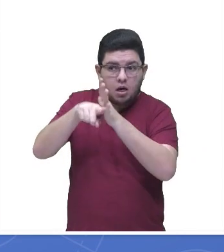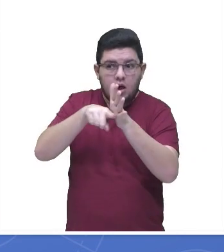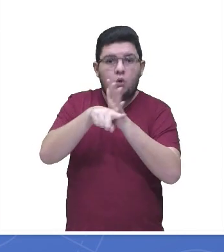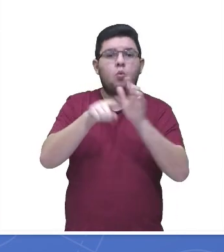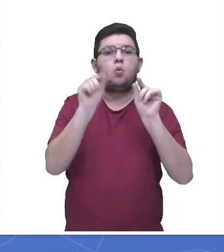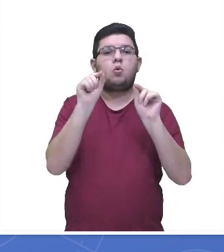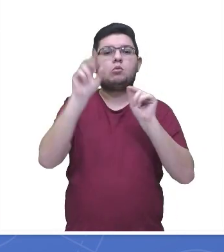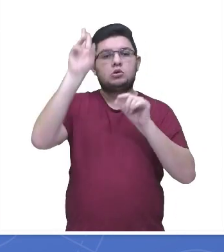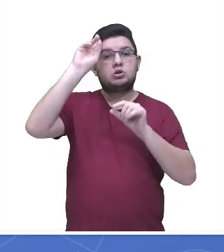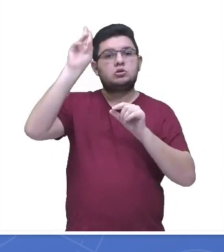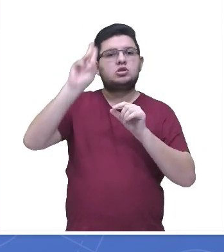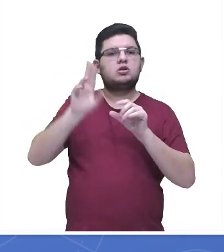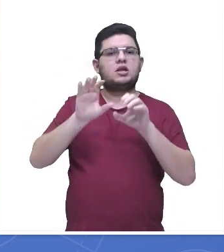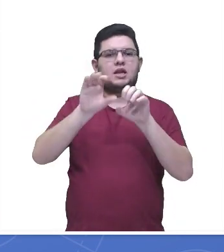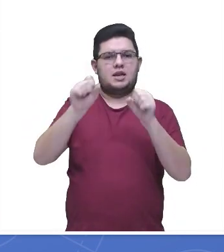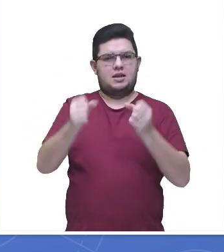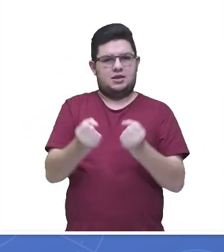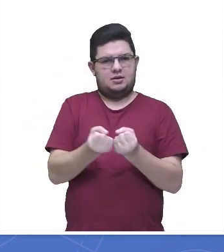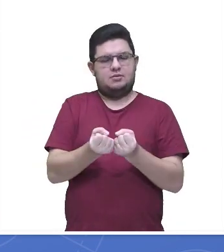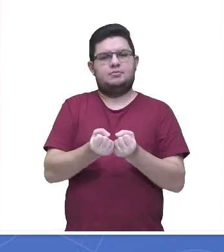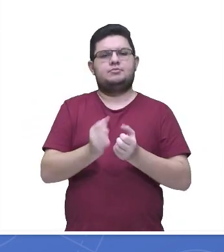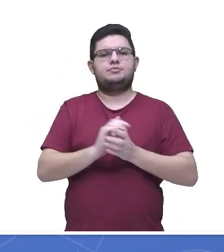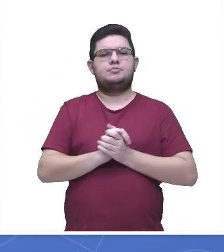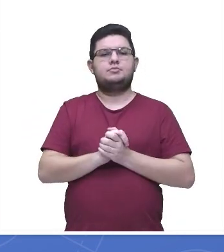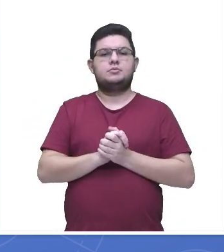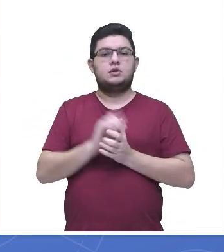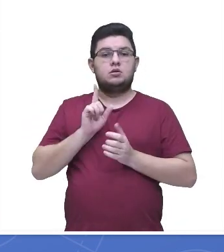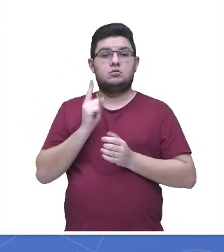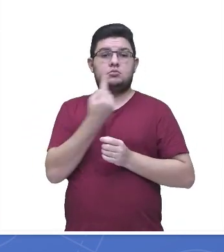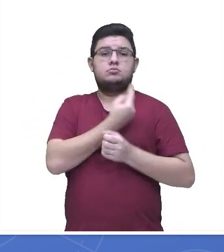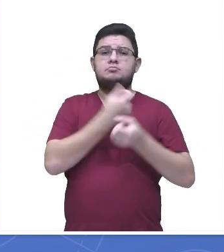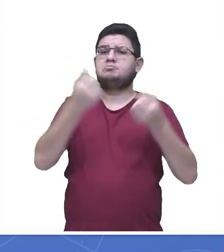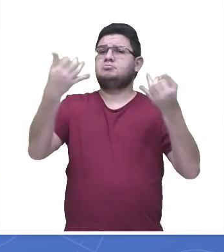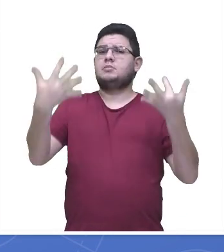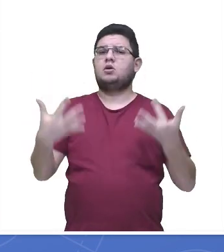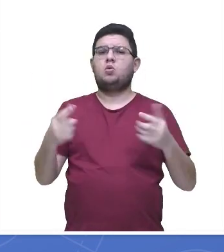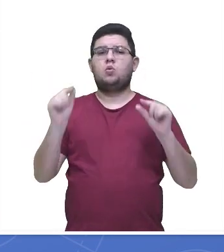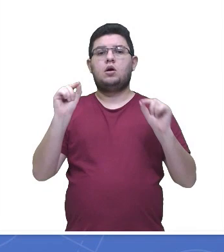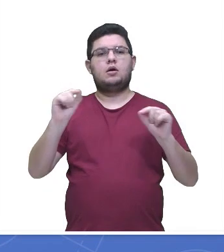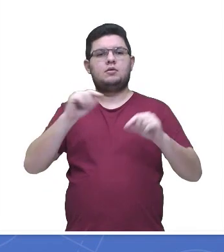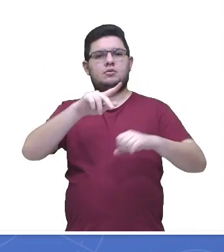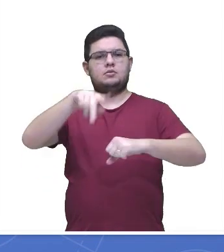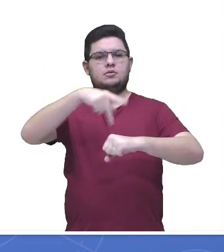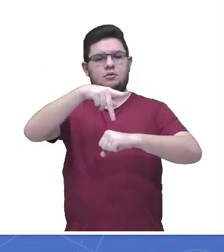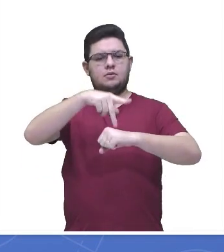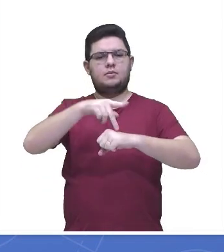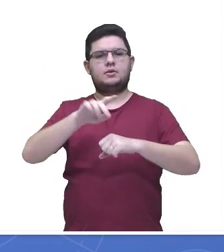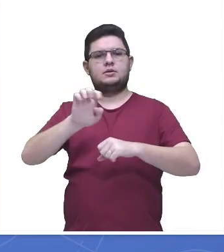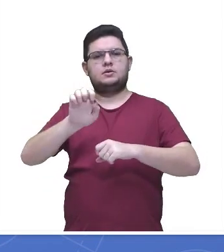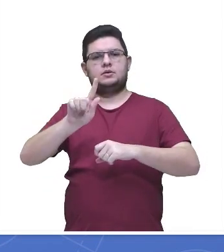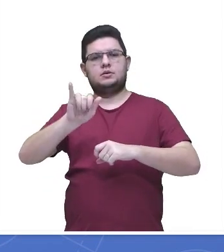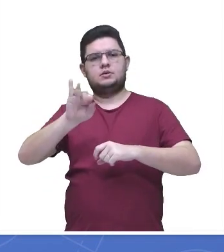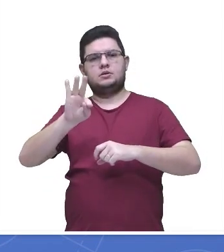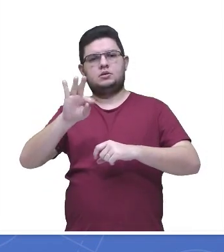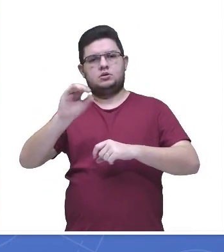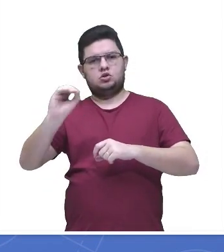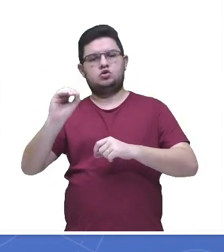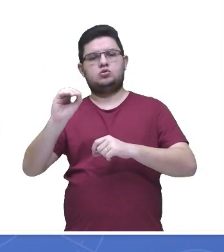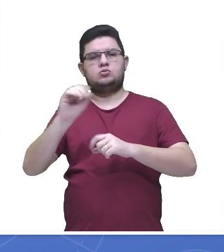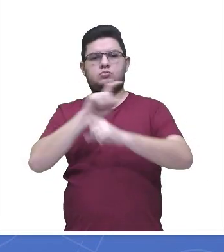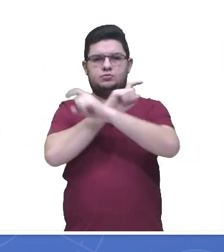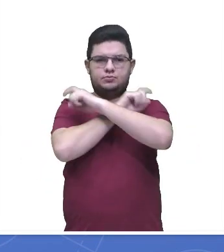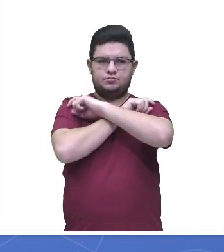falar de quê? Nós vamos falar do Egito, ok? Então vamos lá falar um pouquinho mais do